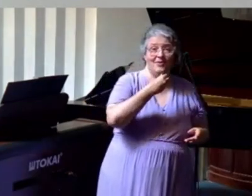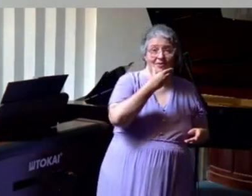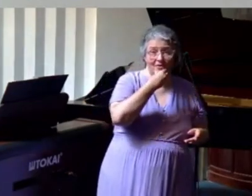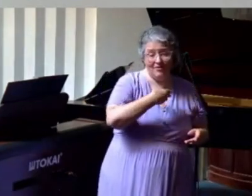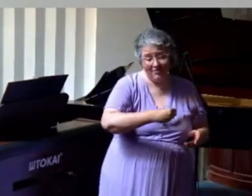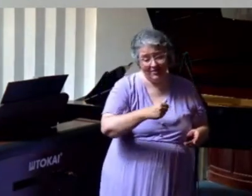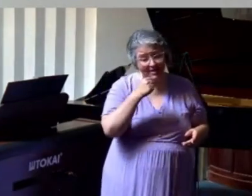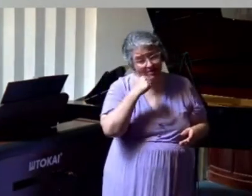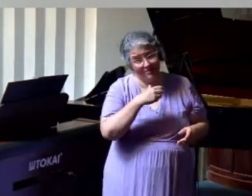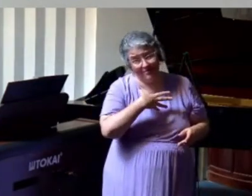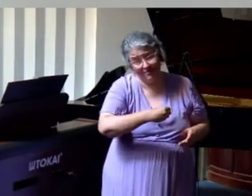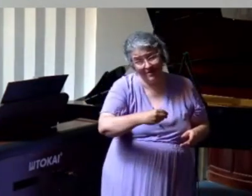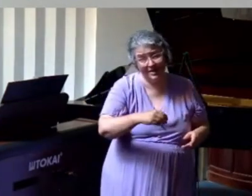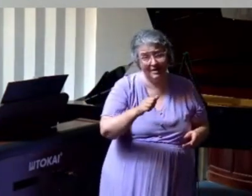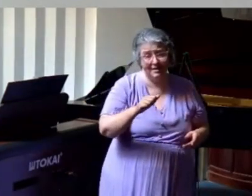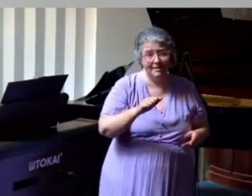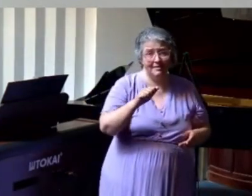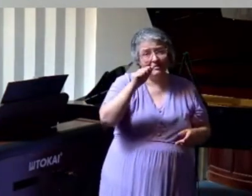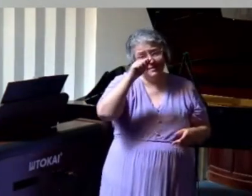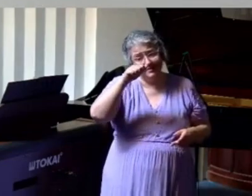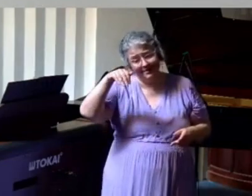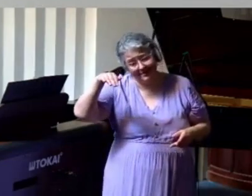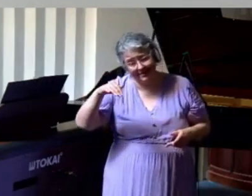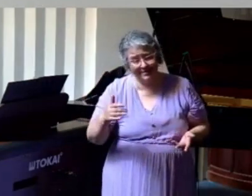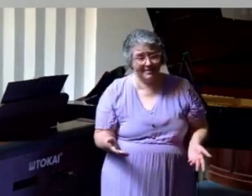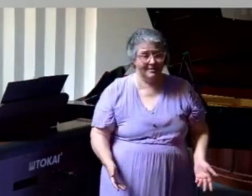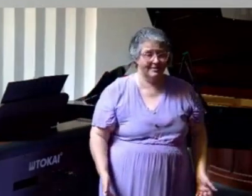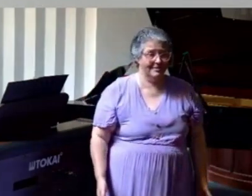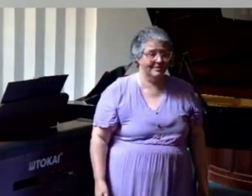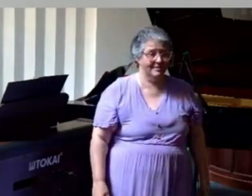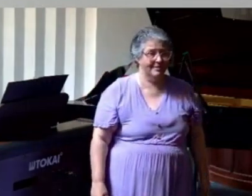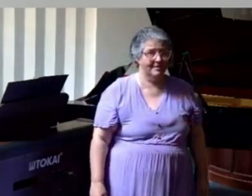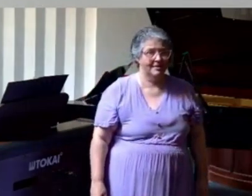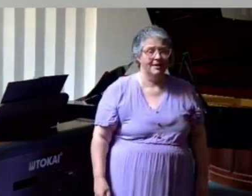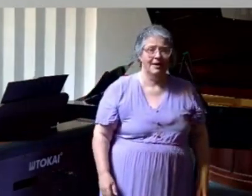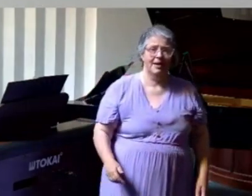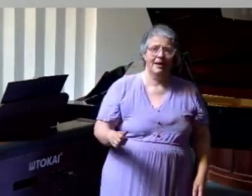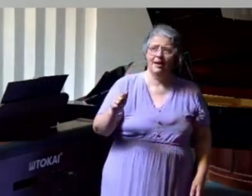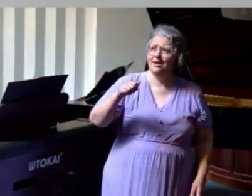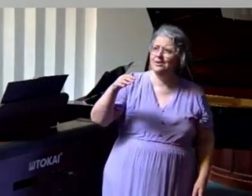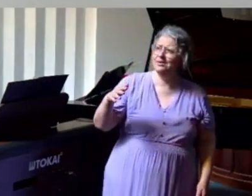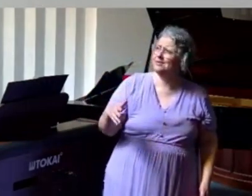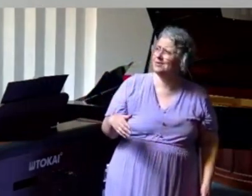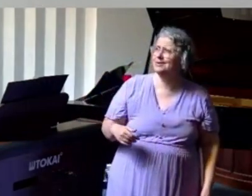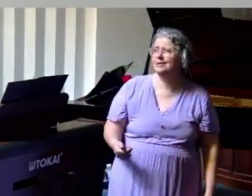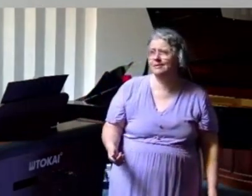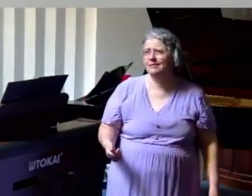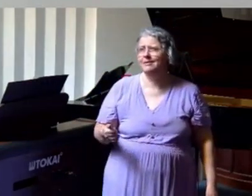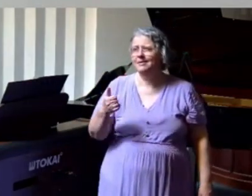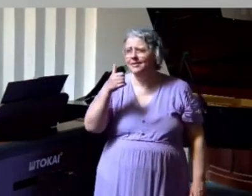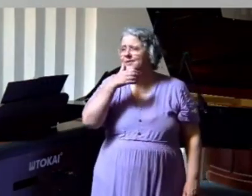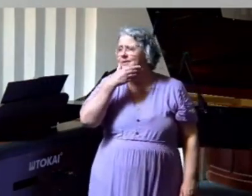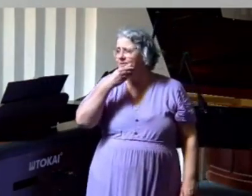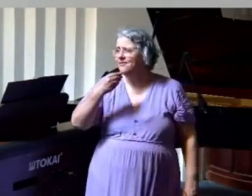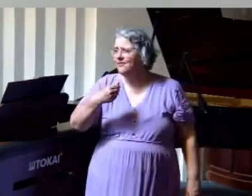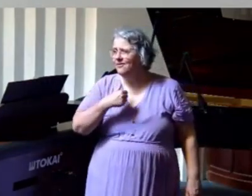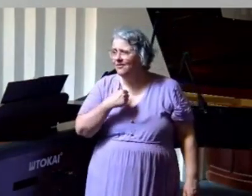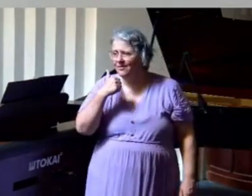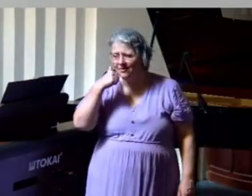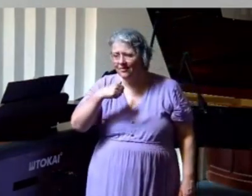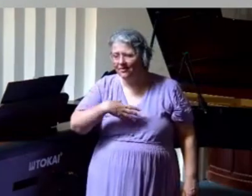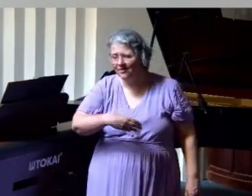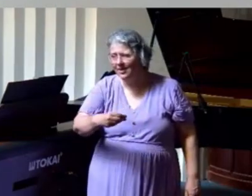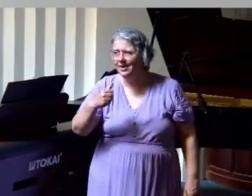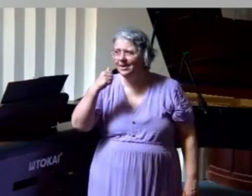já adolescente, pense assim: puxa, meu pai e minha mãe sempre me dizem, vamos, acorde, deu 8 horas, vamos para a